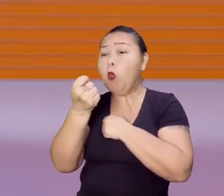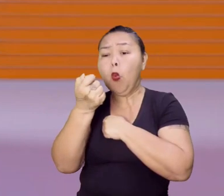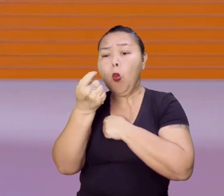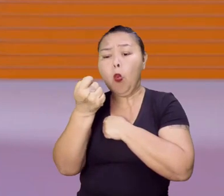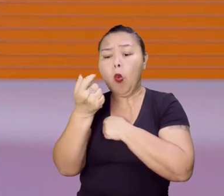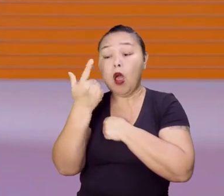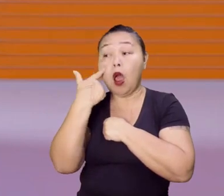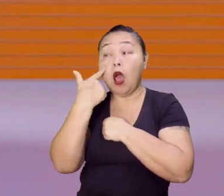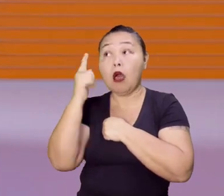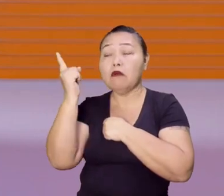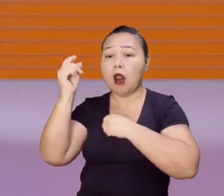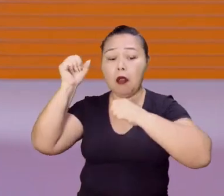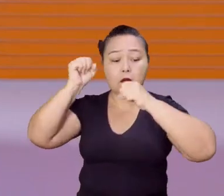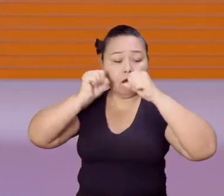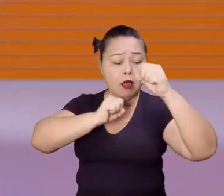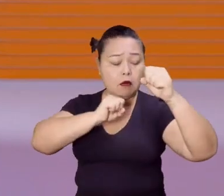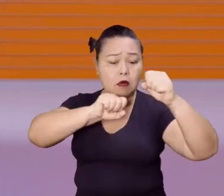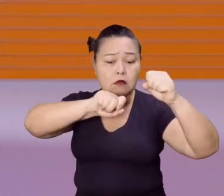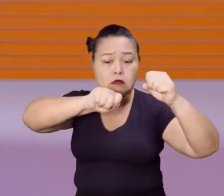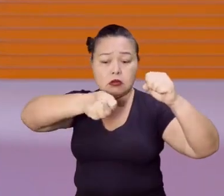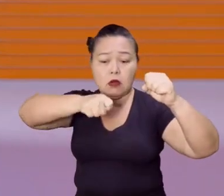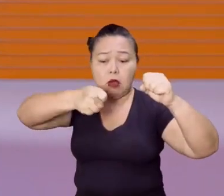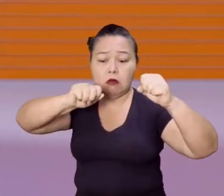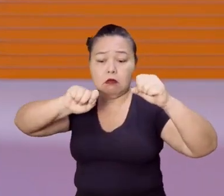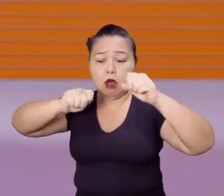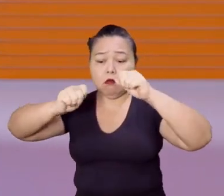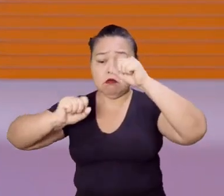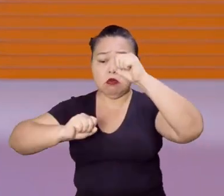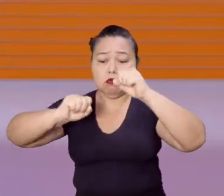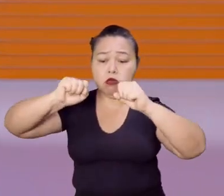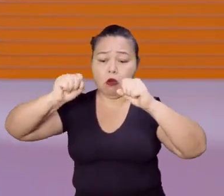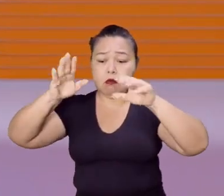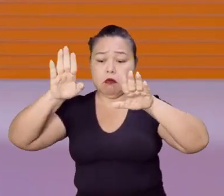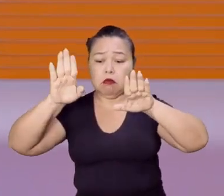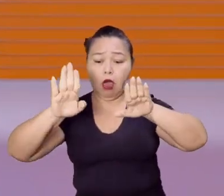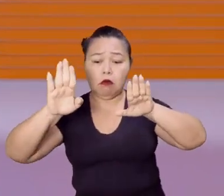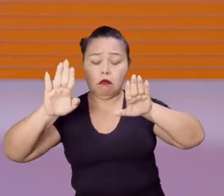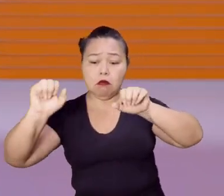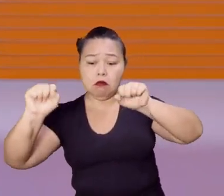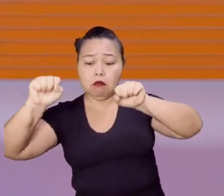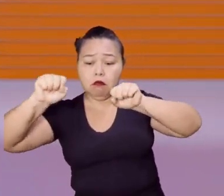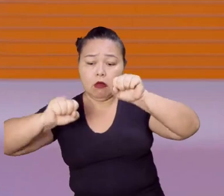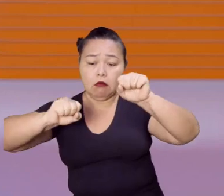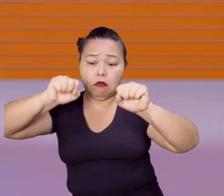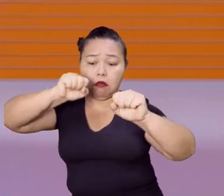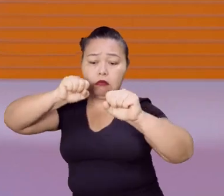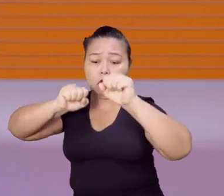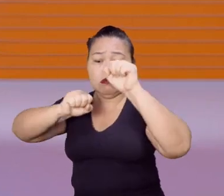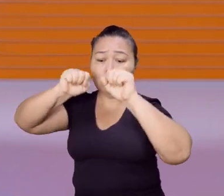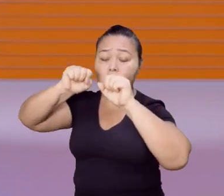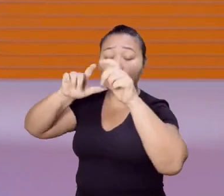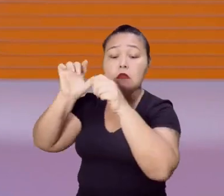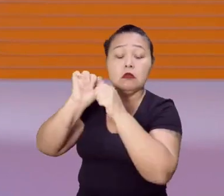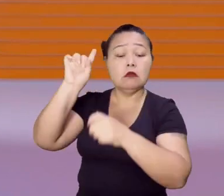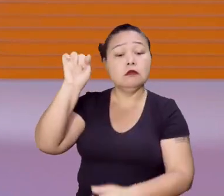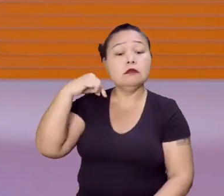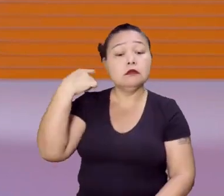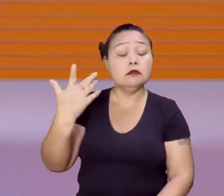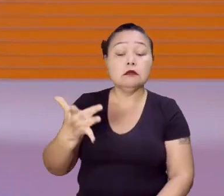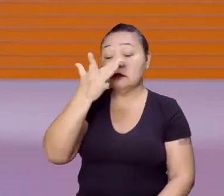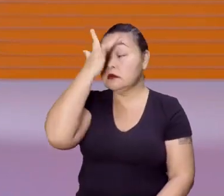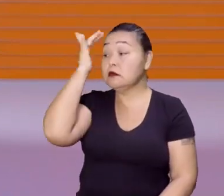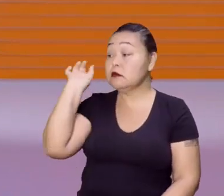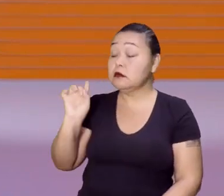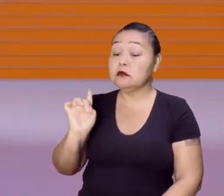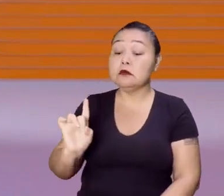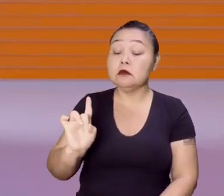Você vai ver as máquinas apertando o parafuso, colocando o para-brisa, colando, né? E as pessoas